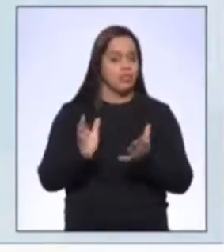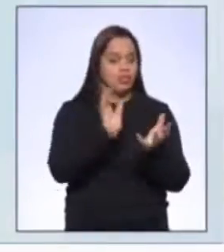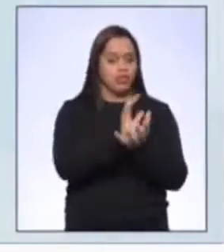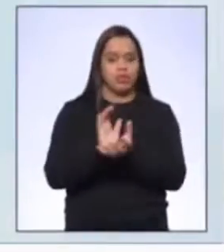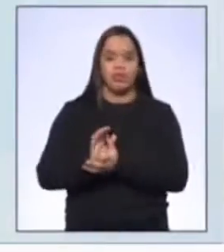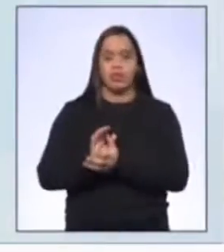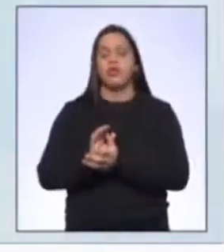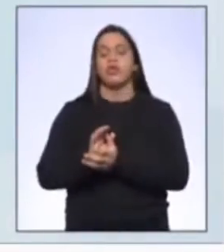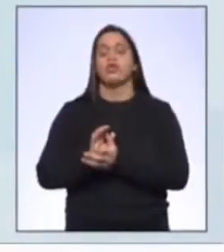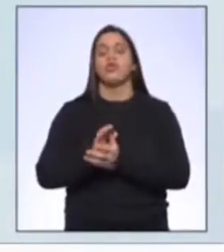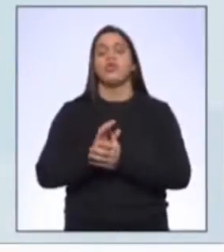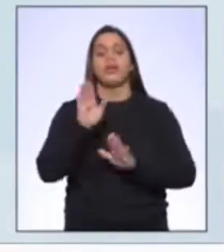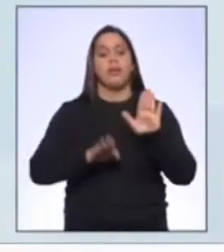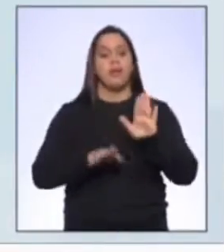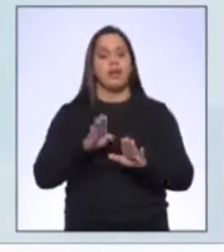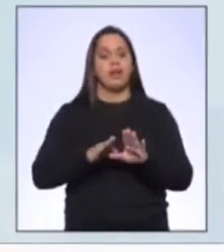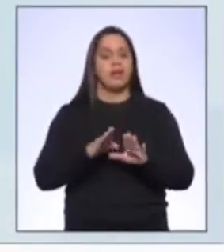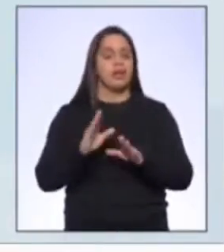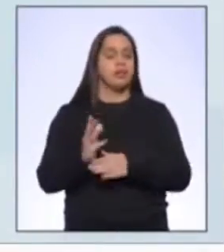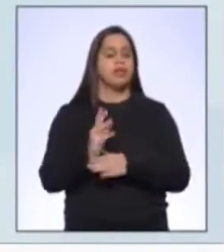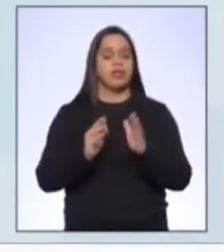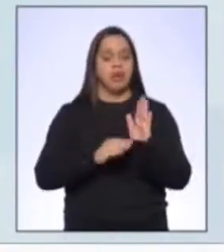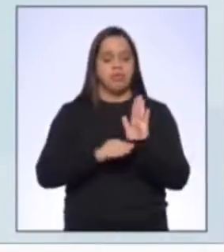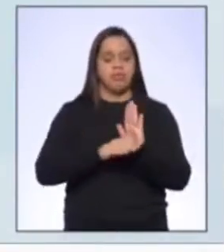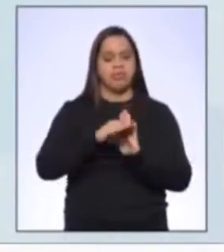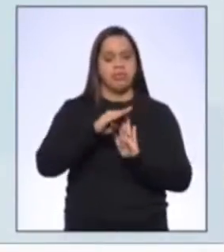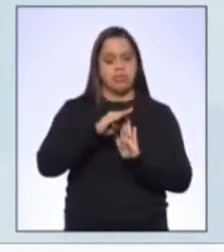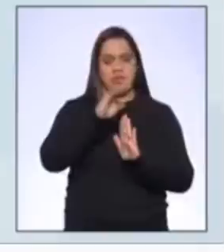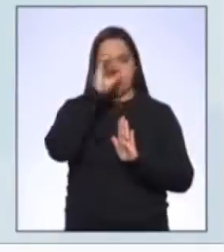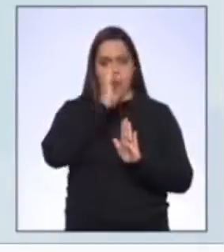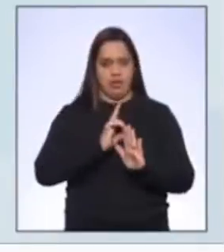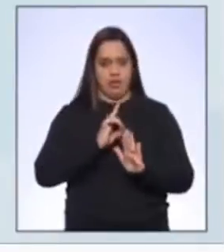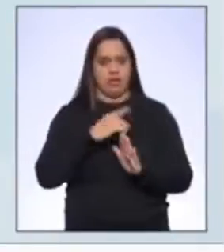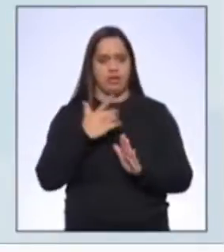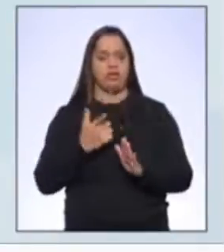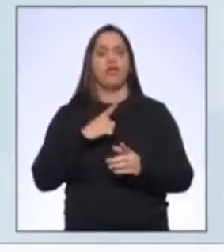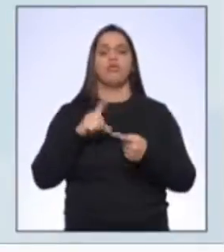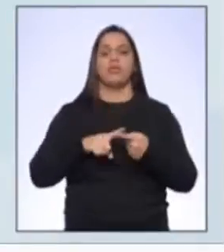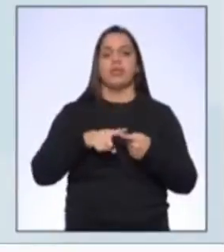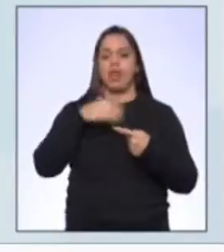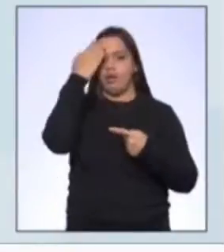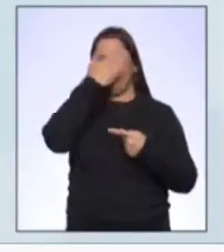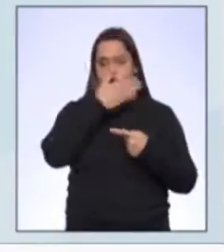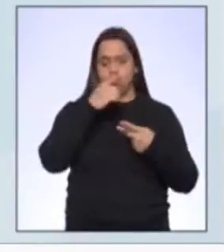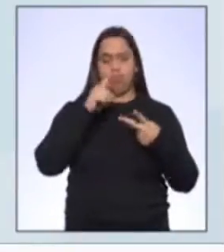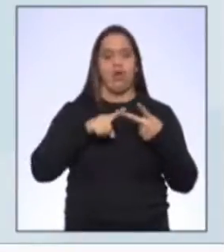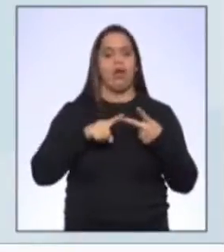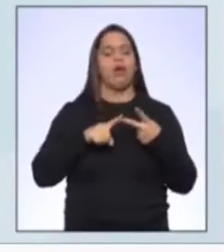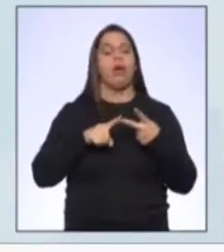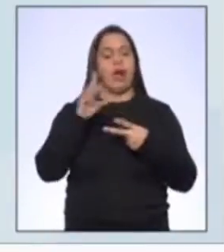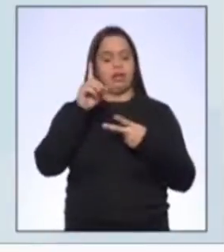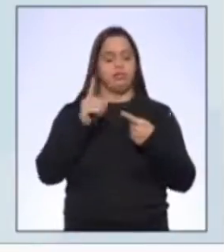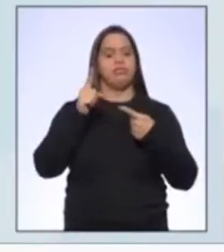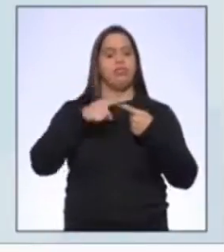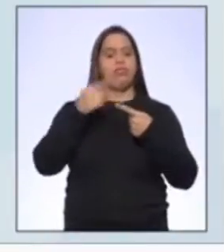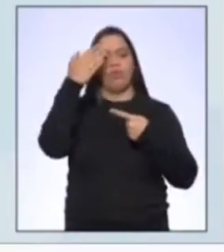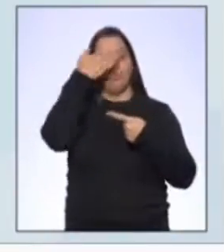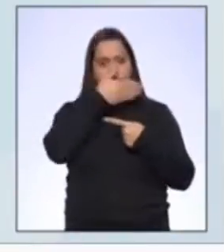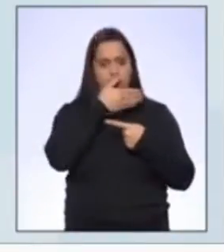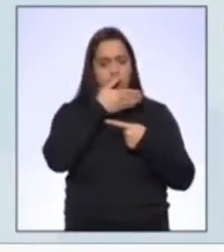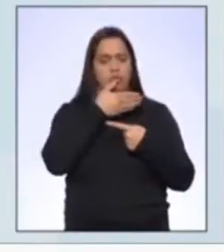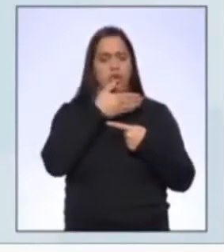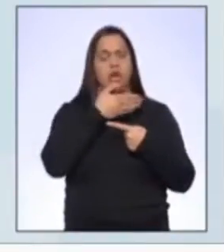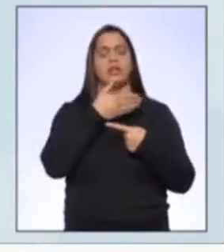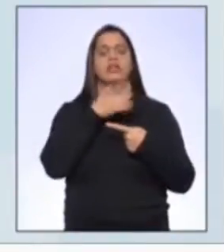acordo com o grau da deficiência que a gente chama de classificação funcional então existe os visuais e aí dentro dos